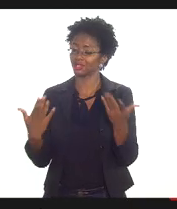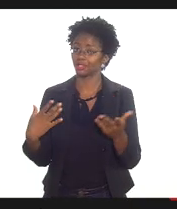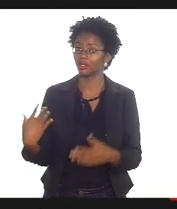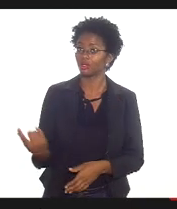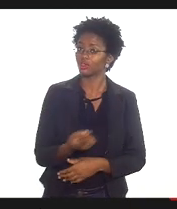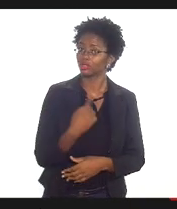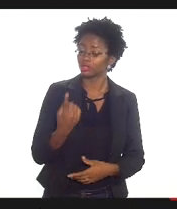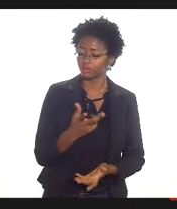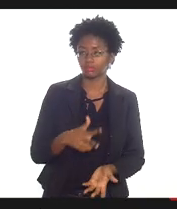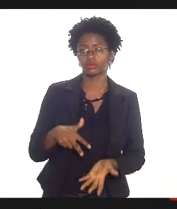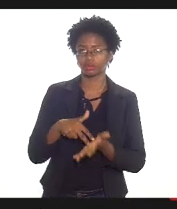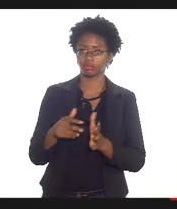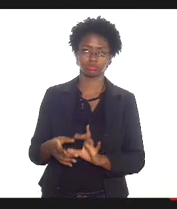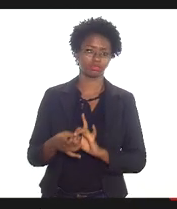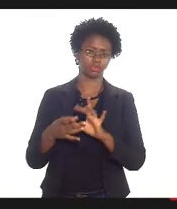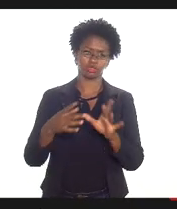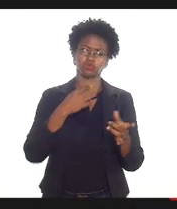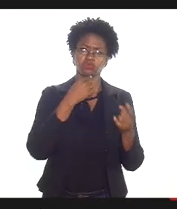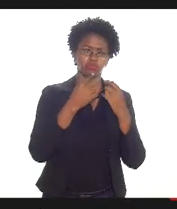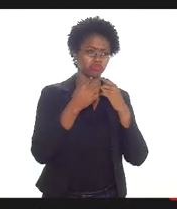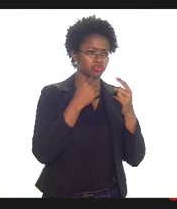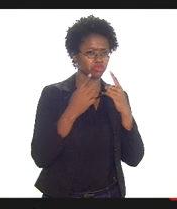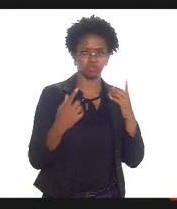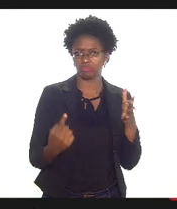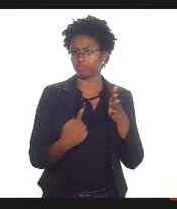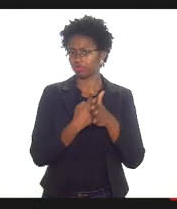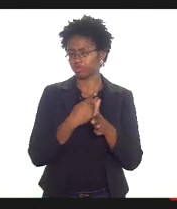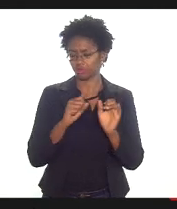à disposição dos senhores. Vamos lá.